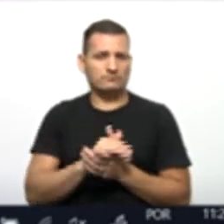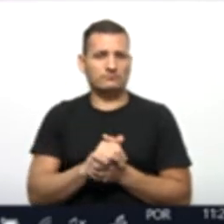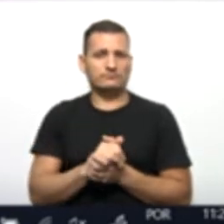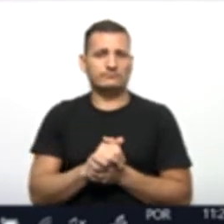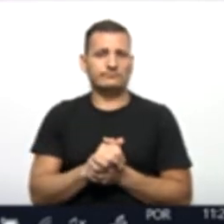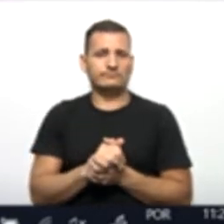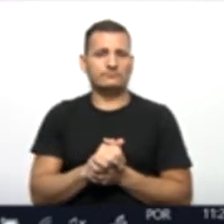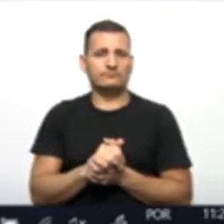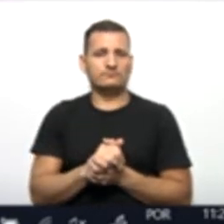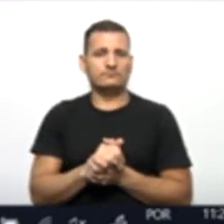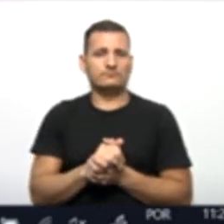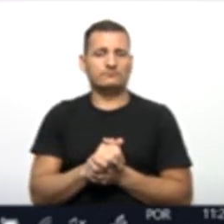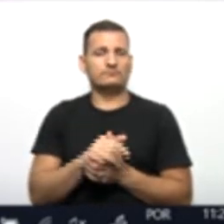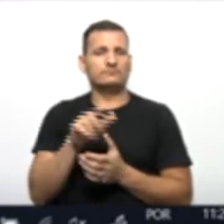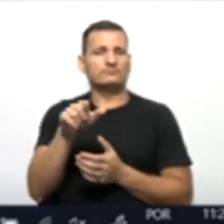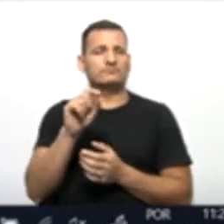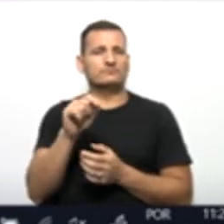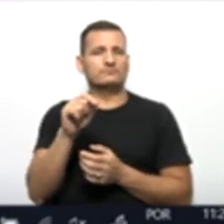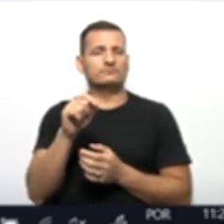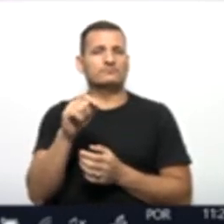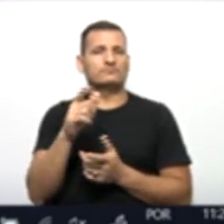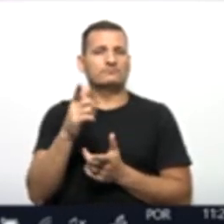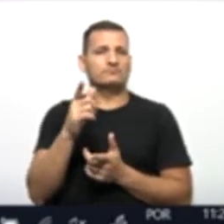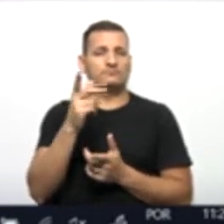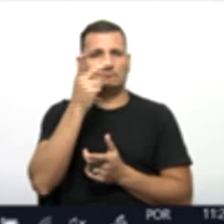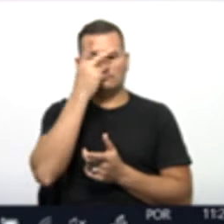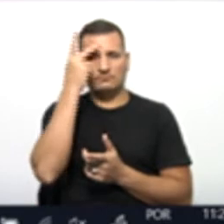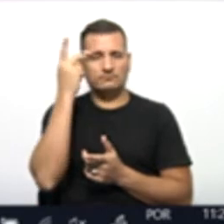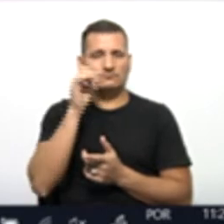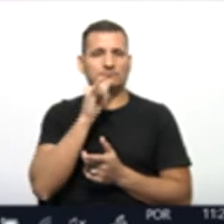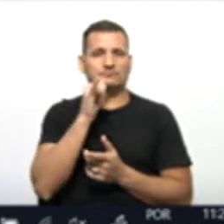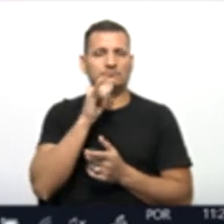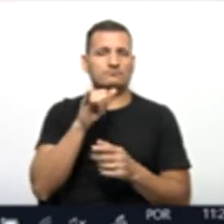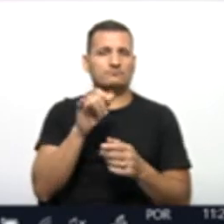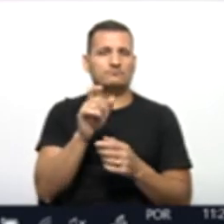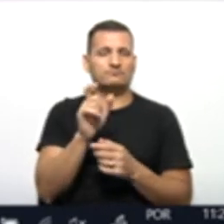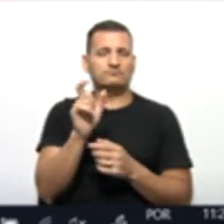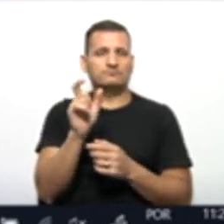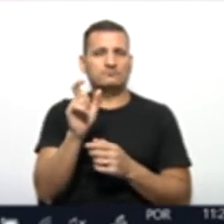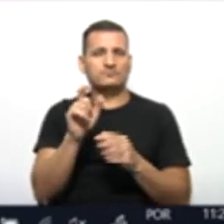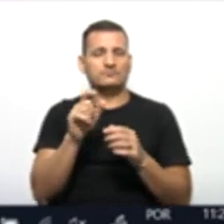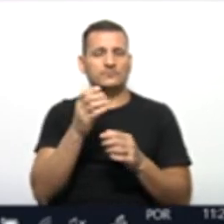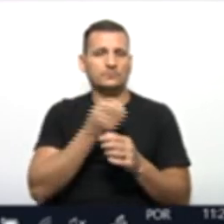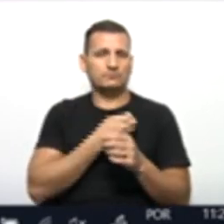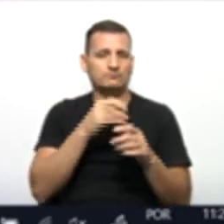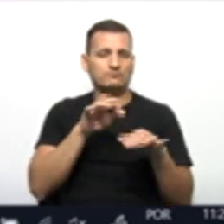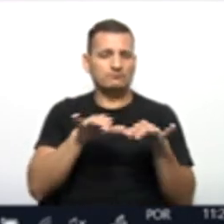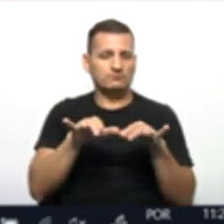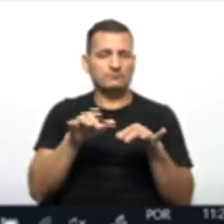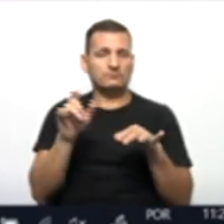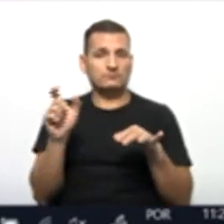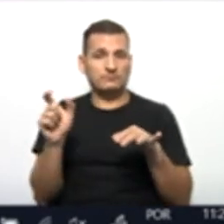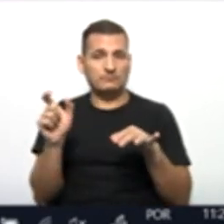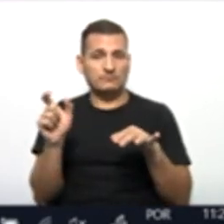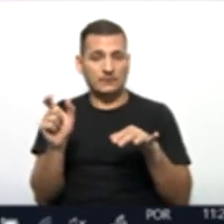impede que a pessoa digite palavras no lugar de número de identificação do